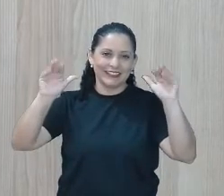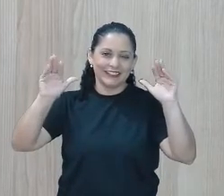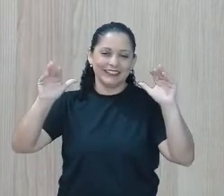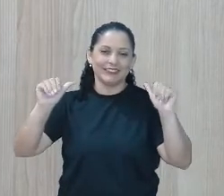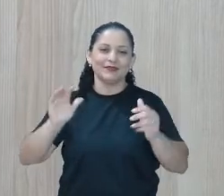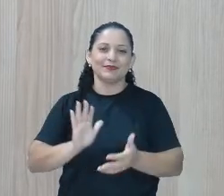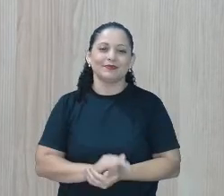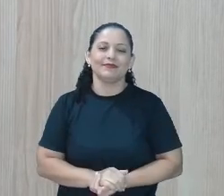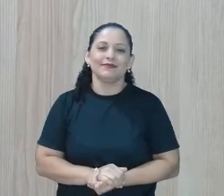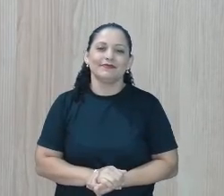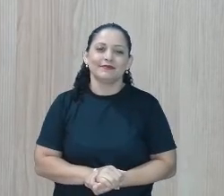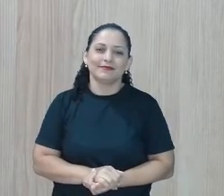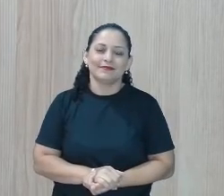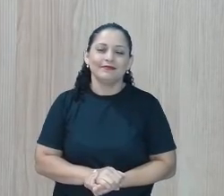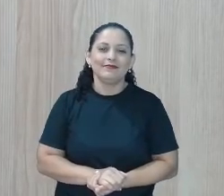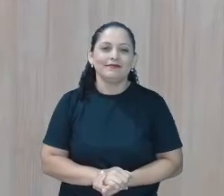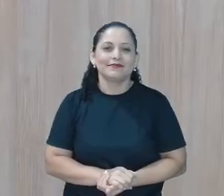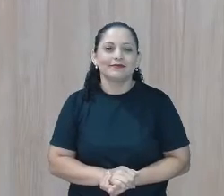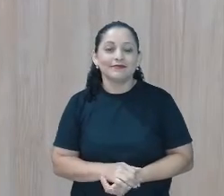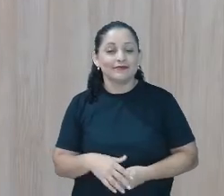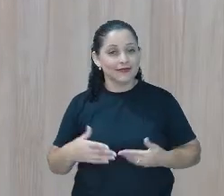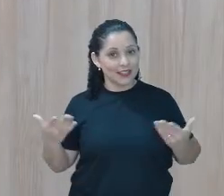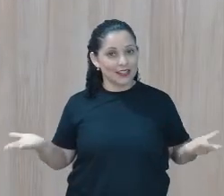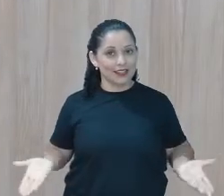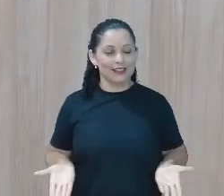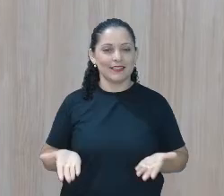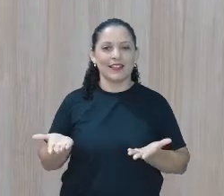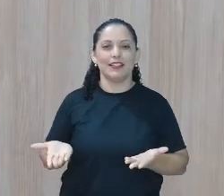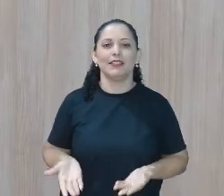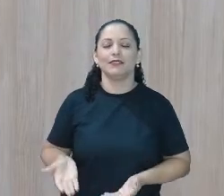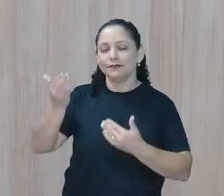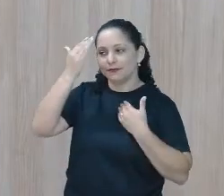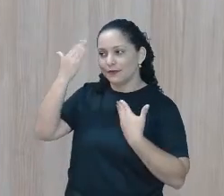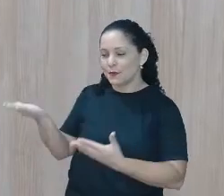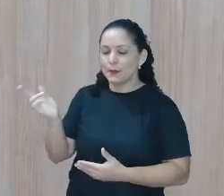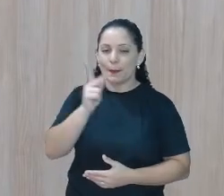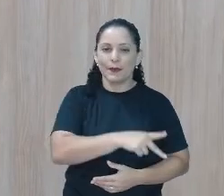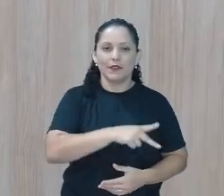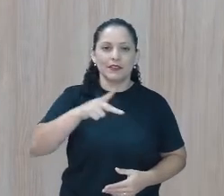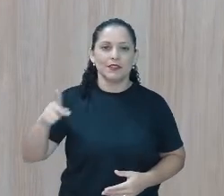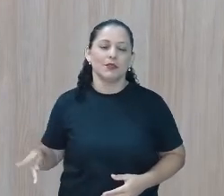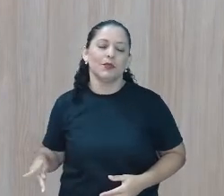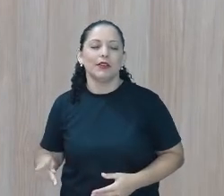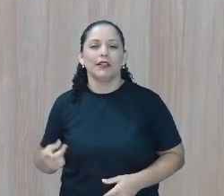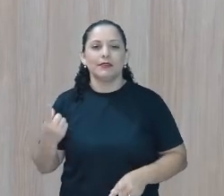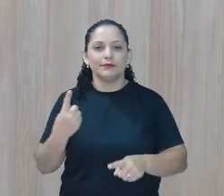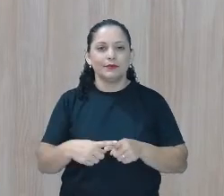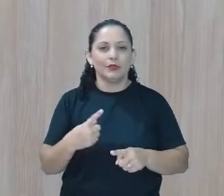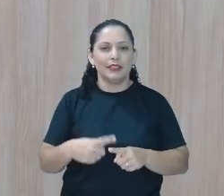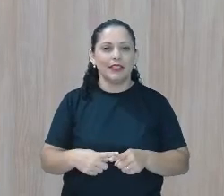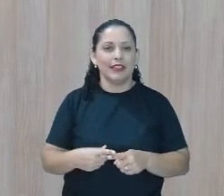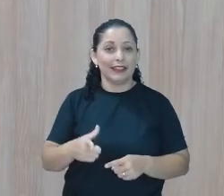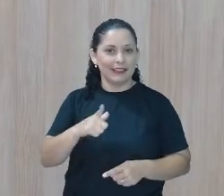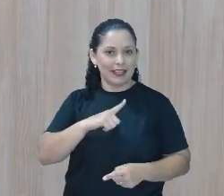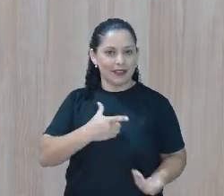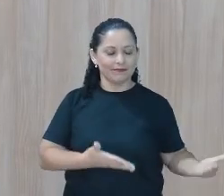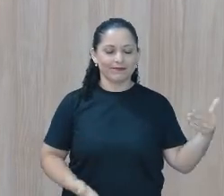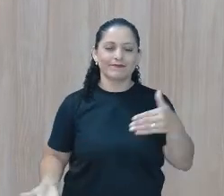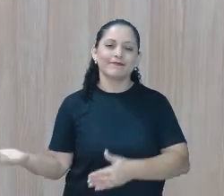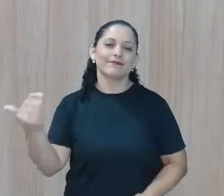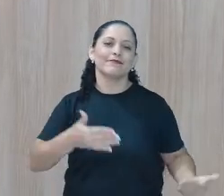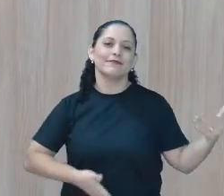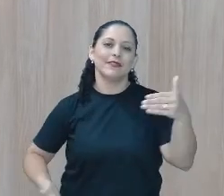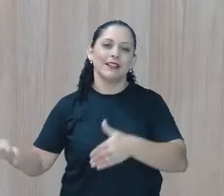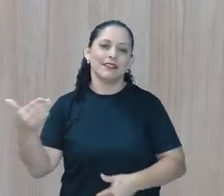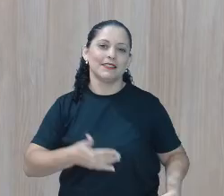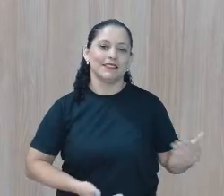a próxima aula. É isso aí, pessoal. Dini, muito obrigado por você separar aí um pouquinho do seu